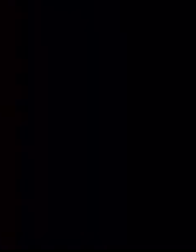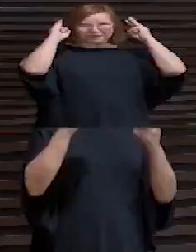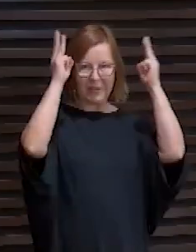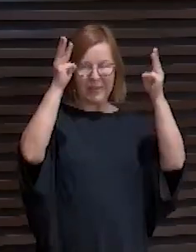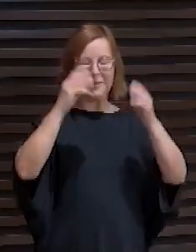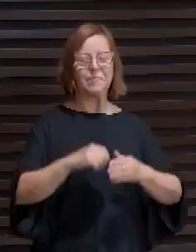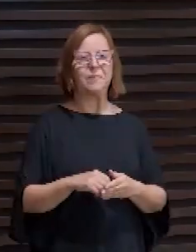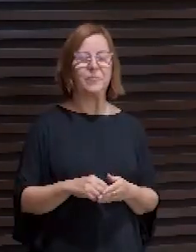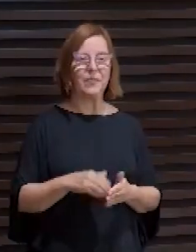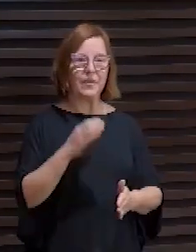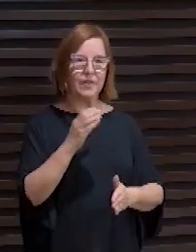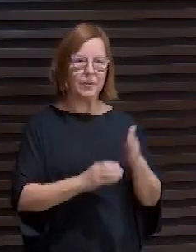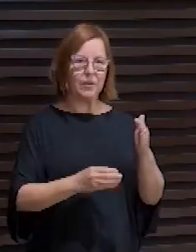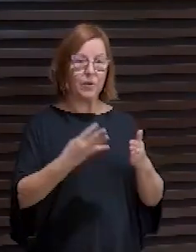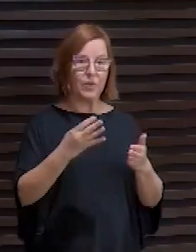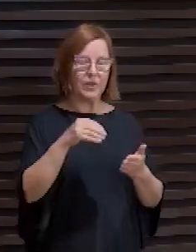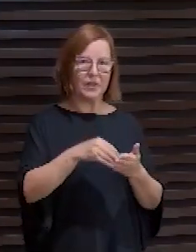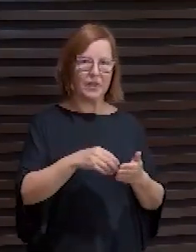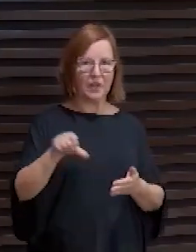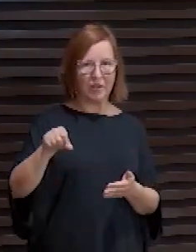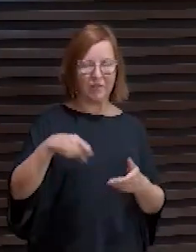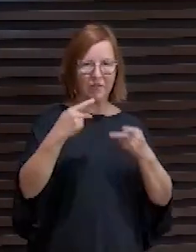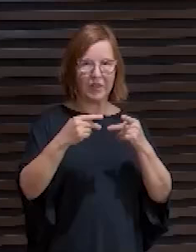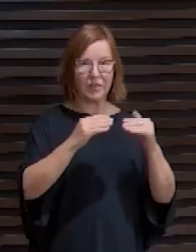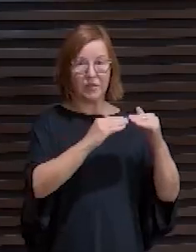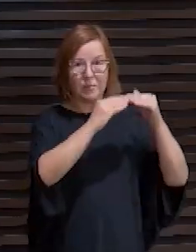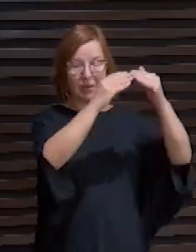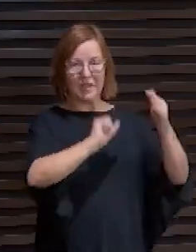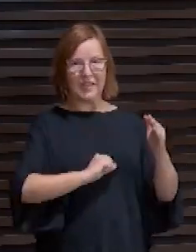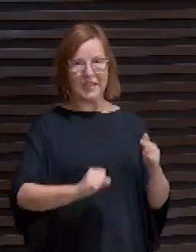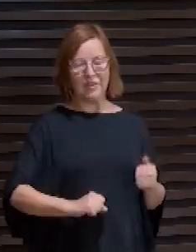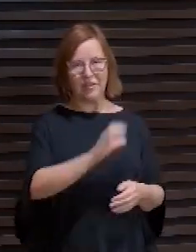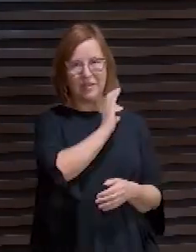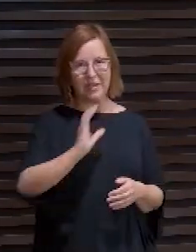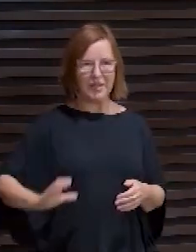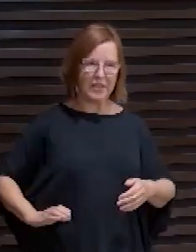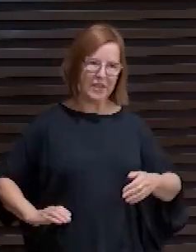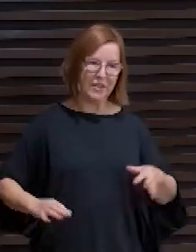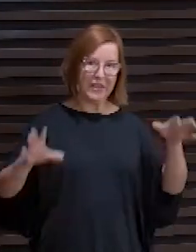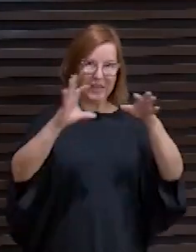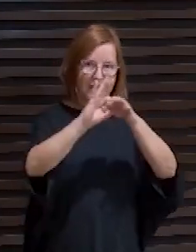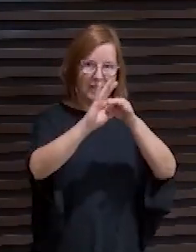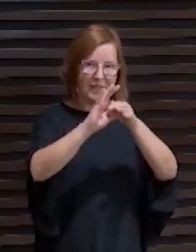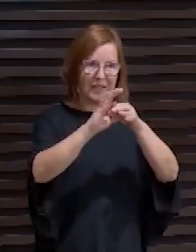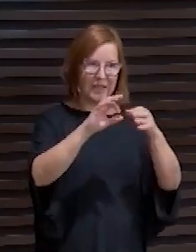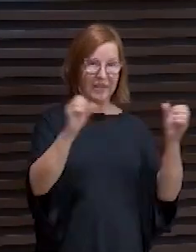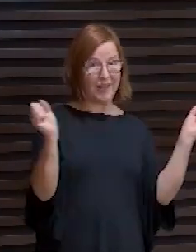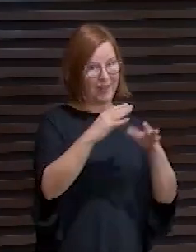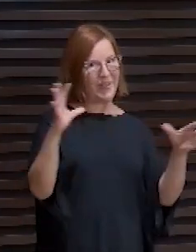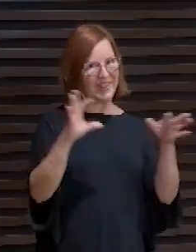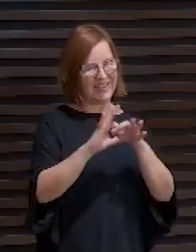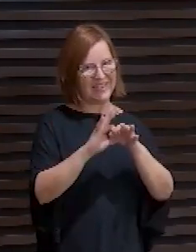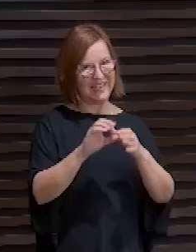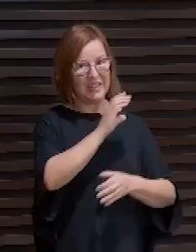capítulo 9, ele fala da superioridade do sacerdócio de Cristo, da aliança, da nova aliança, e a